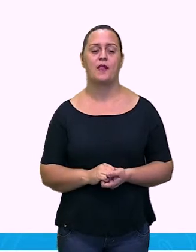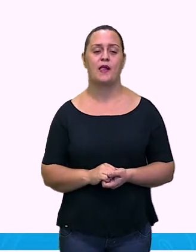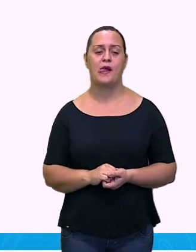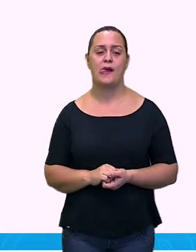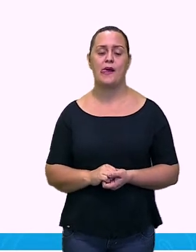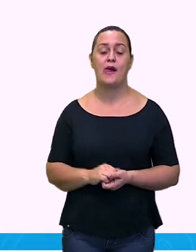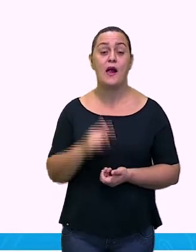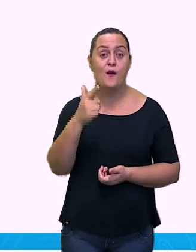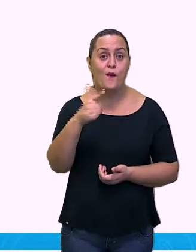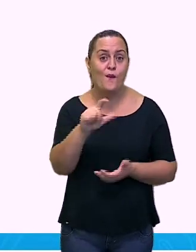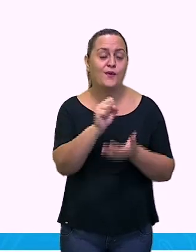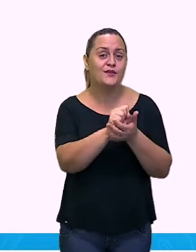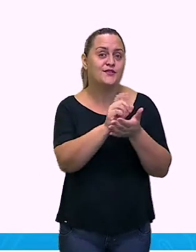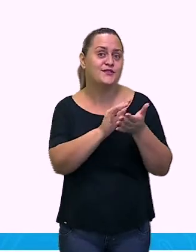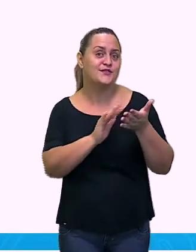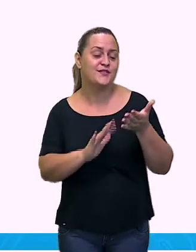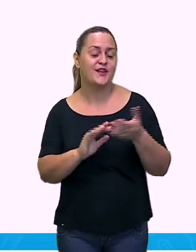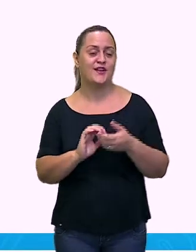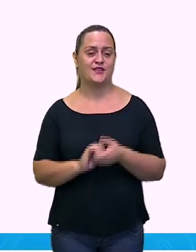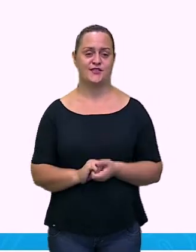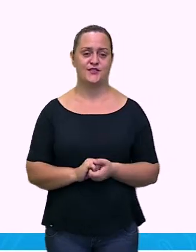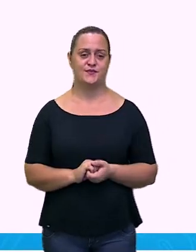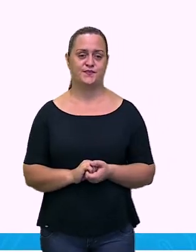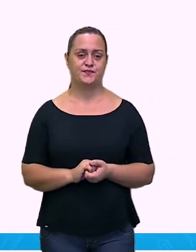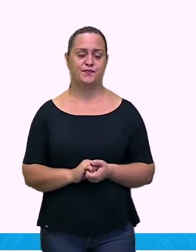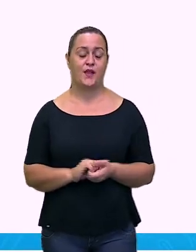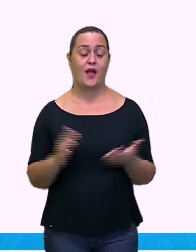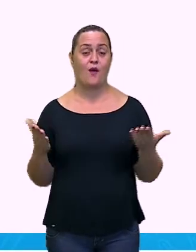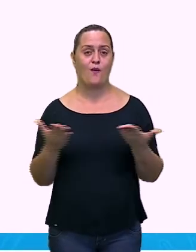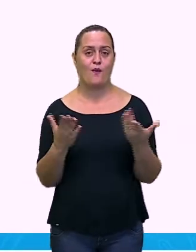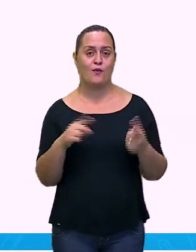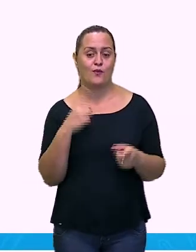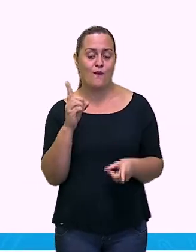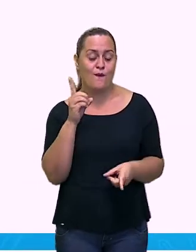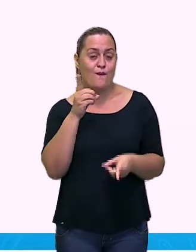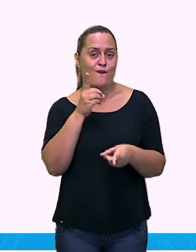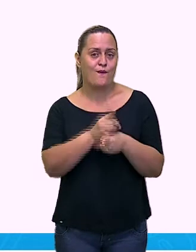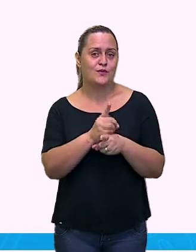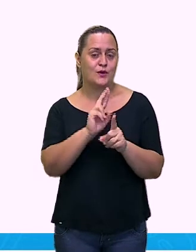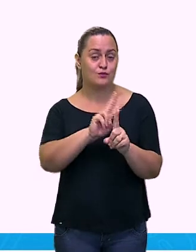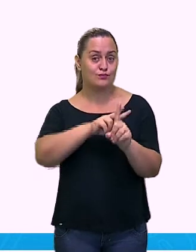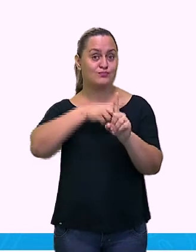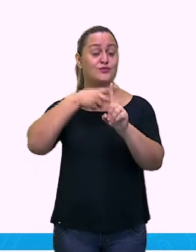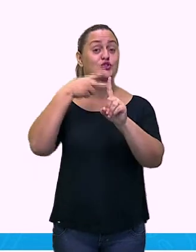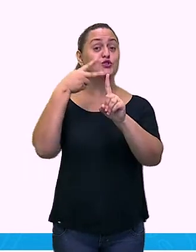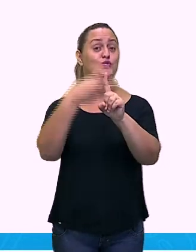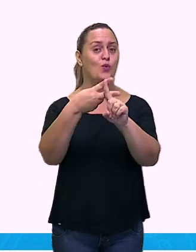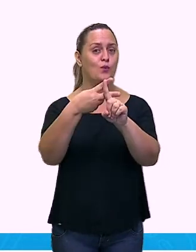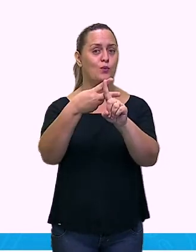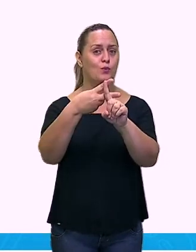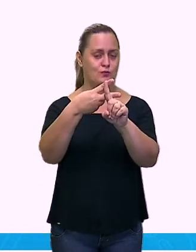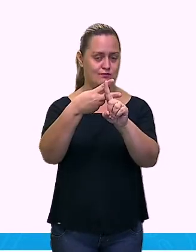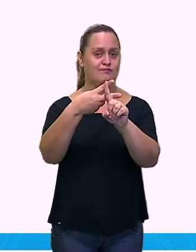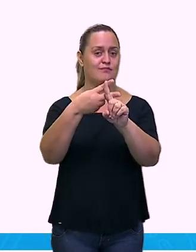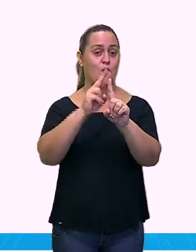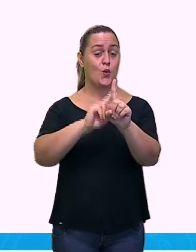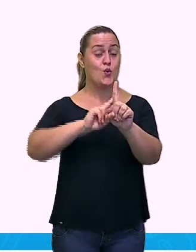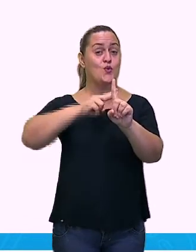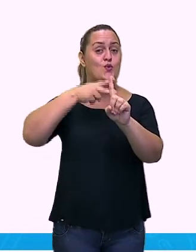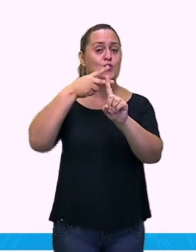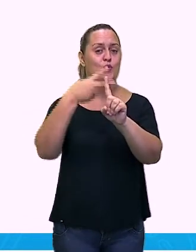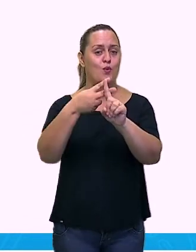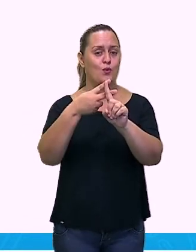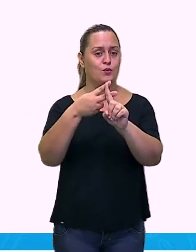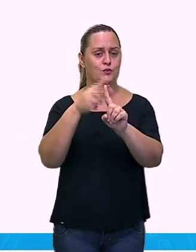bem facinho calcule o do ó e aqui estão alguns cálculos que a